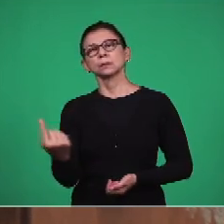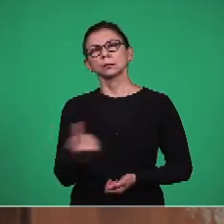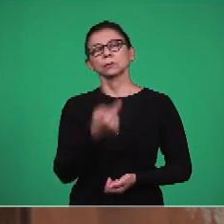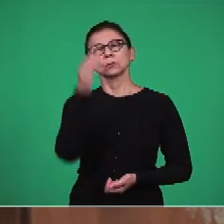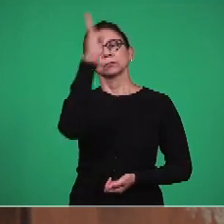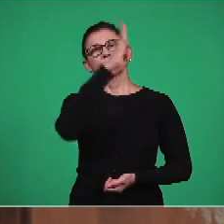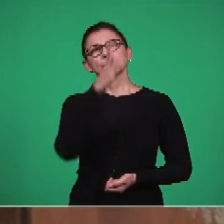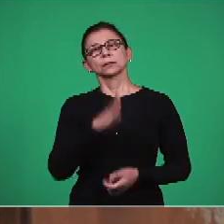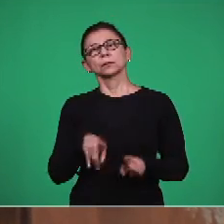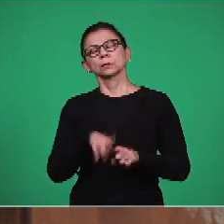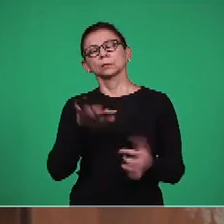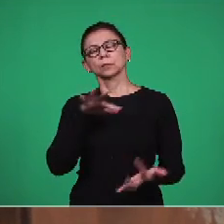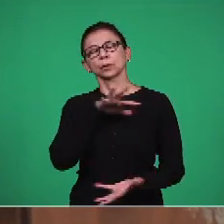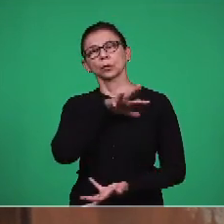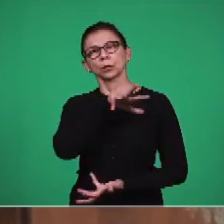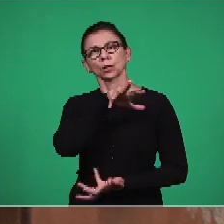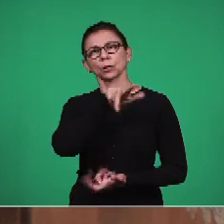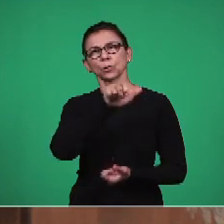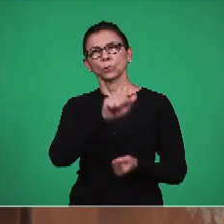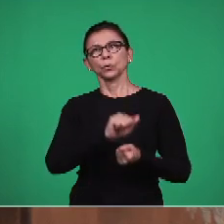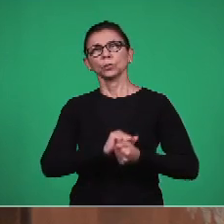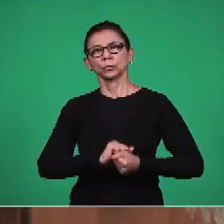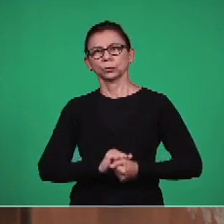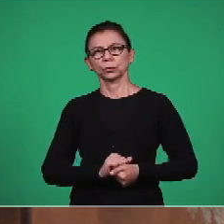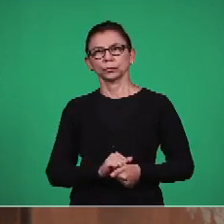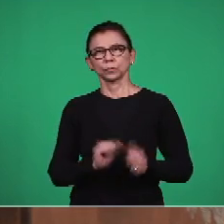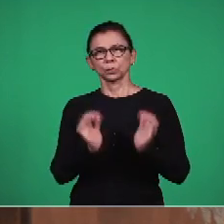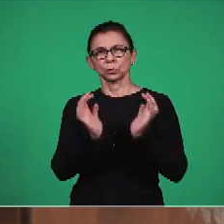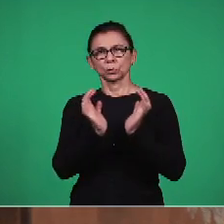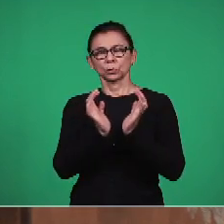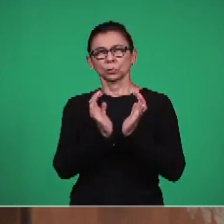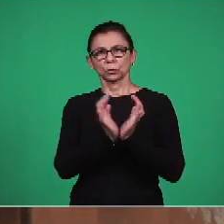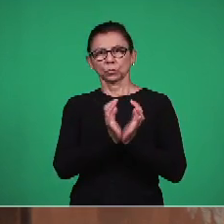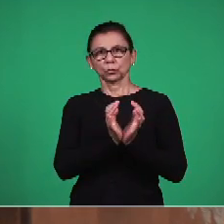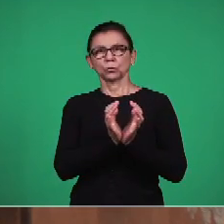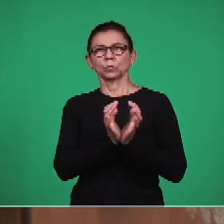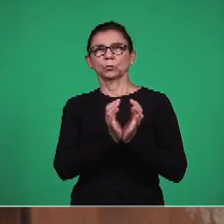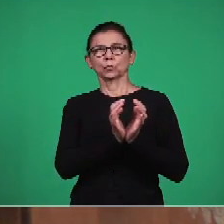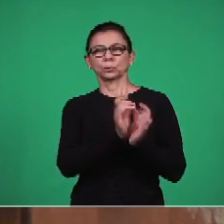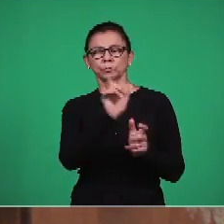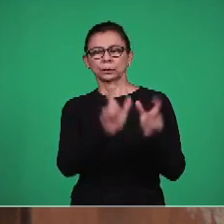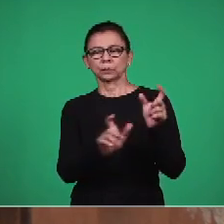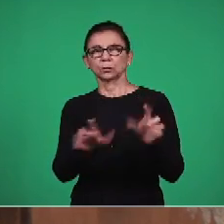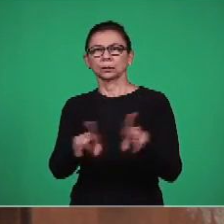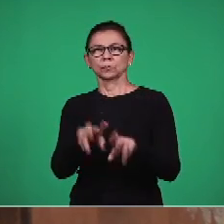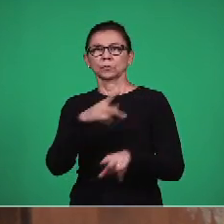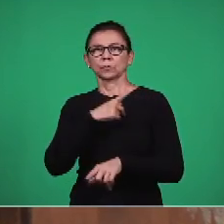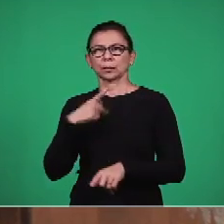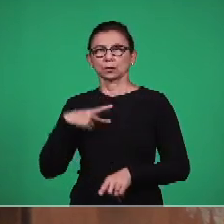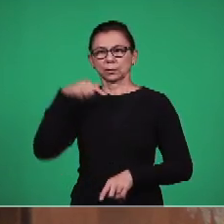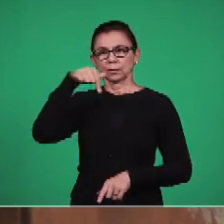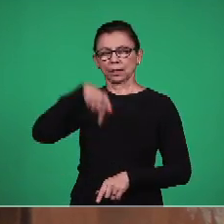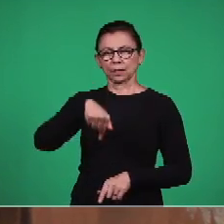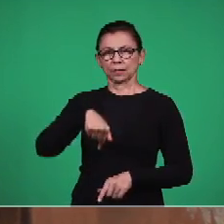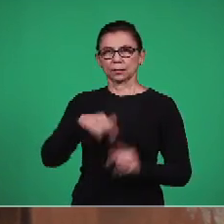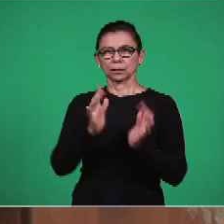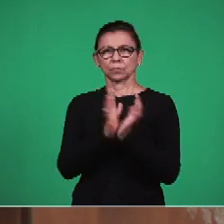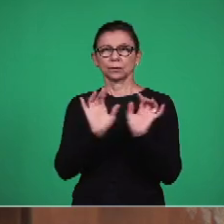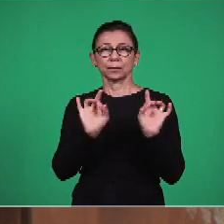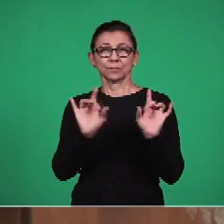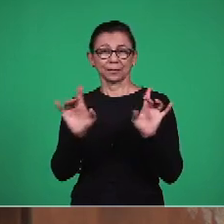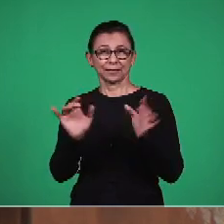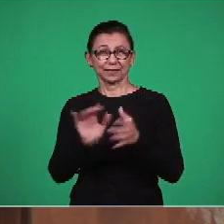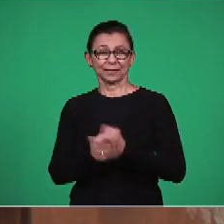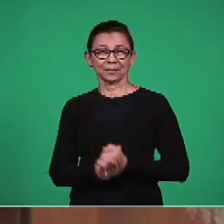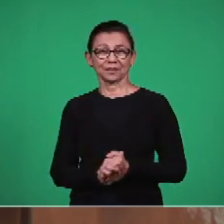o grupo de irmãos de Queimados, o pastor Eliezer, que está aqui conosco, e os demais irmãos, é um grupo especial, porque desde o